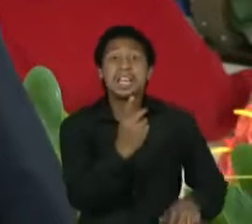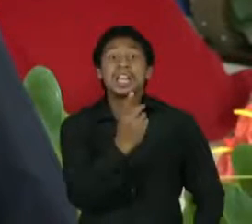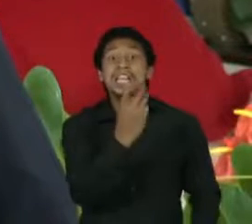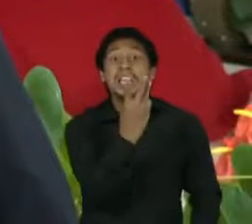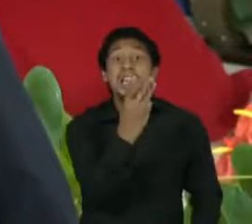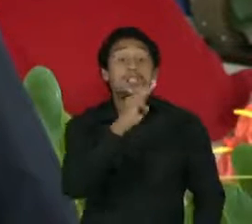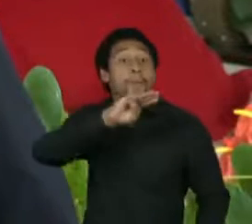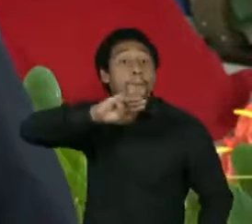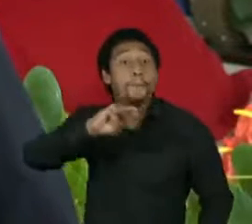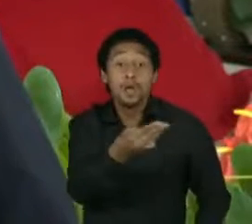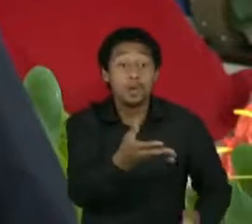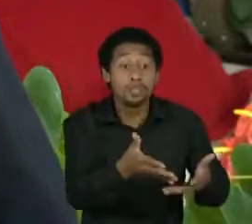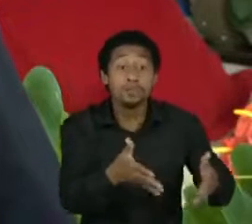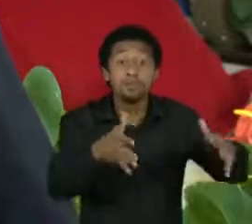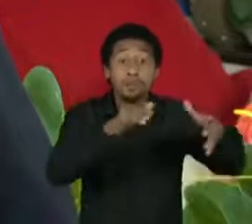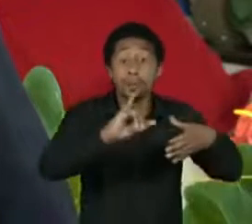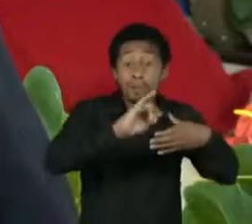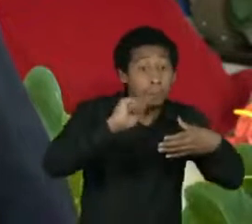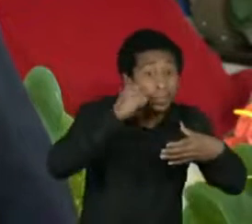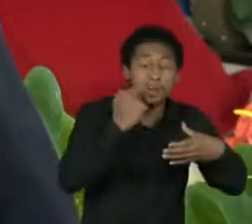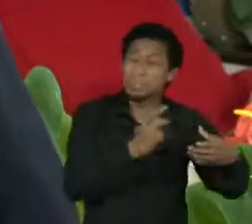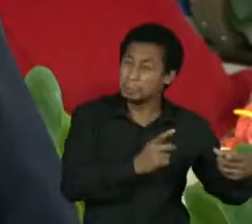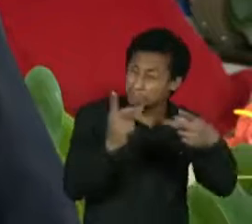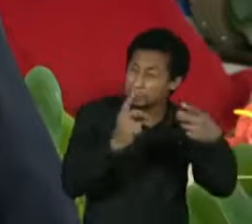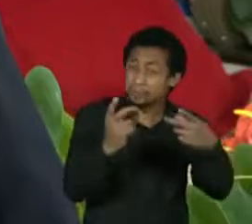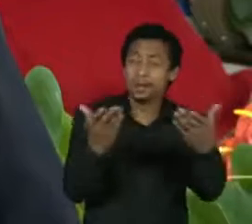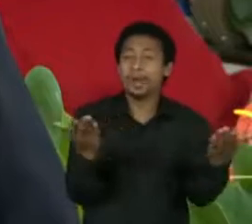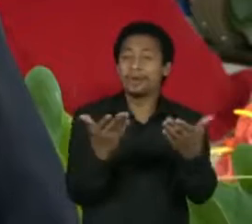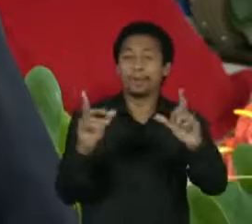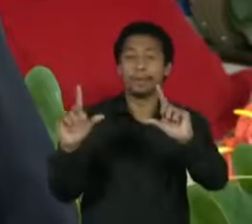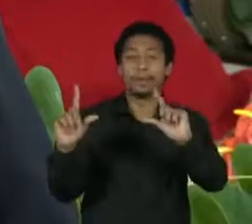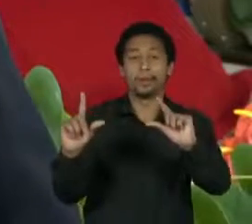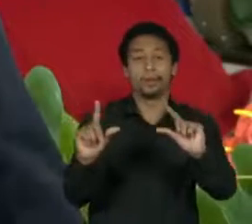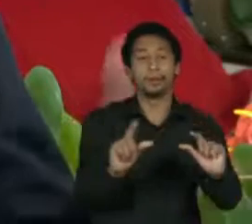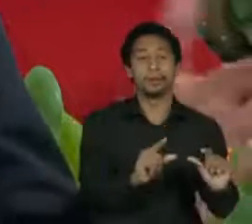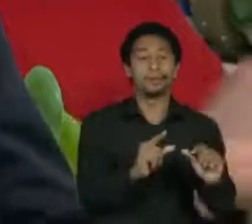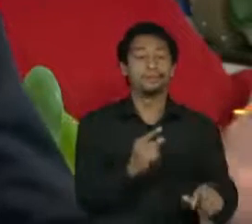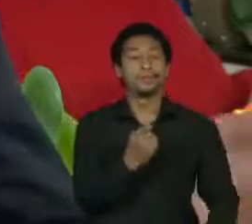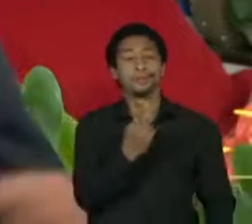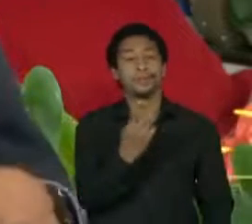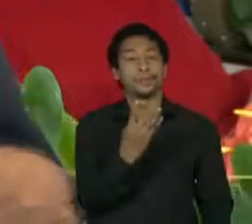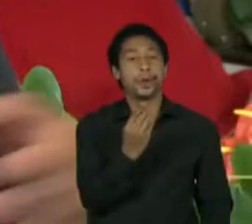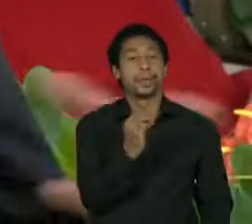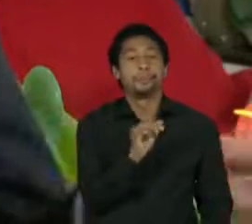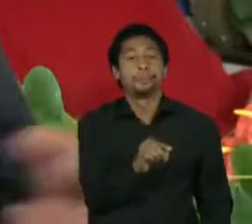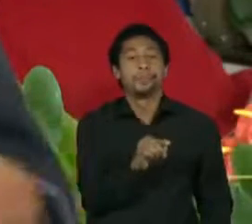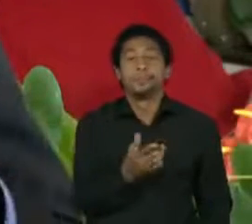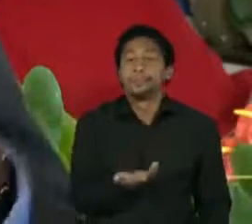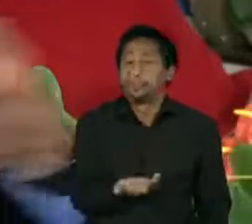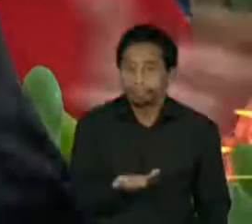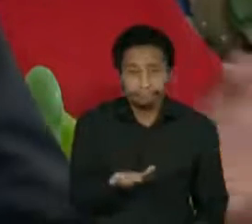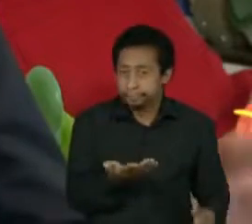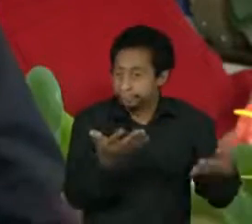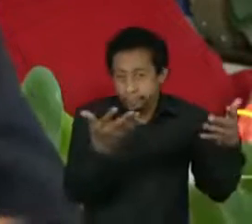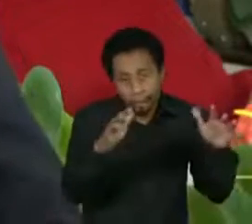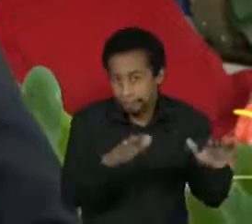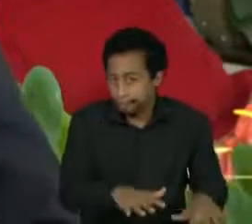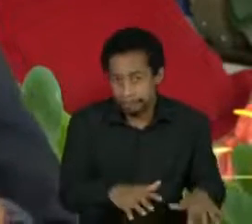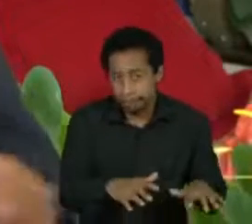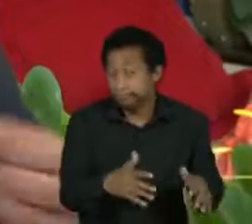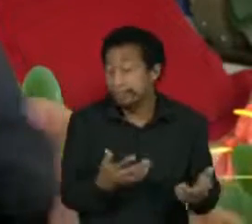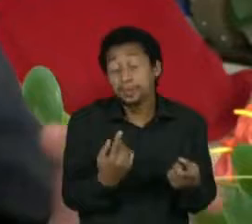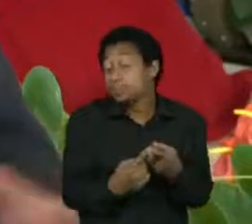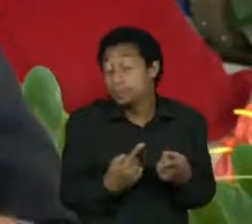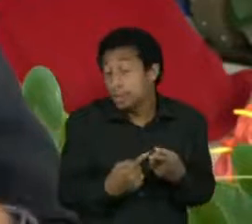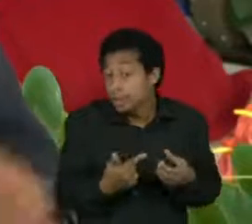de petróleo por dia, hoje produz 540 mil. Por quê? Porque o preço da gasolina, do